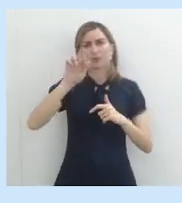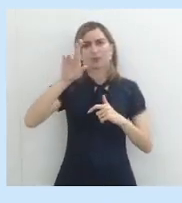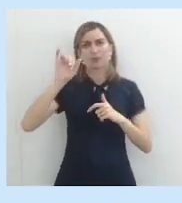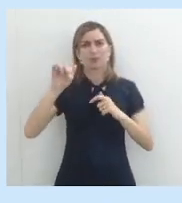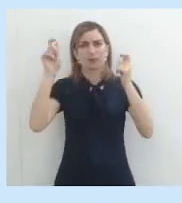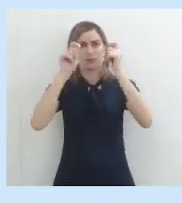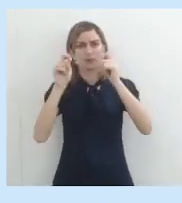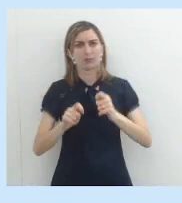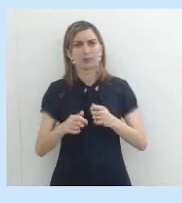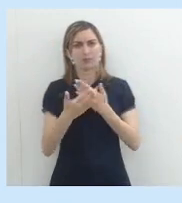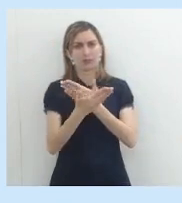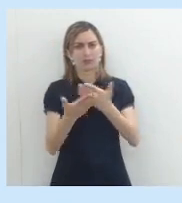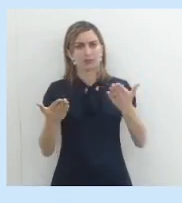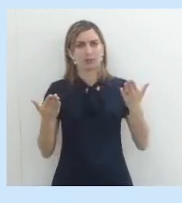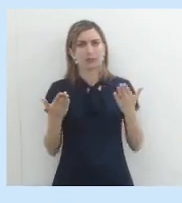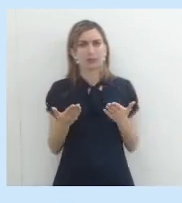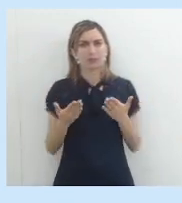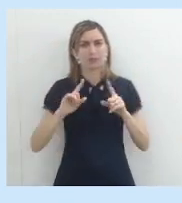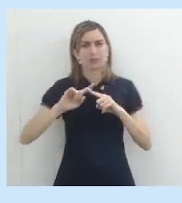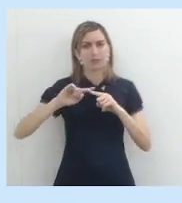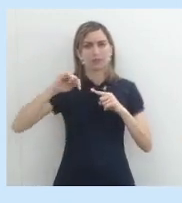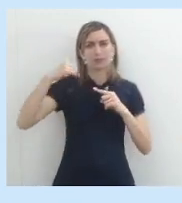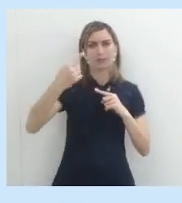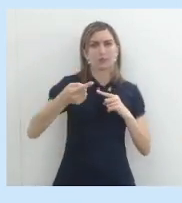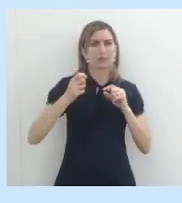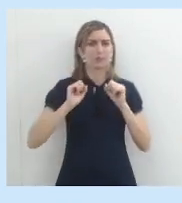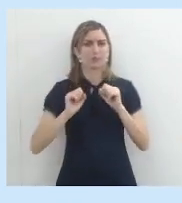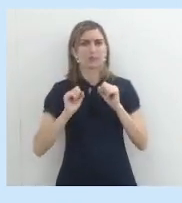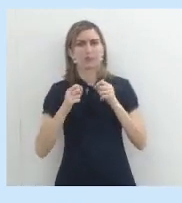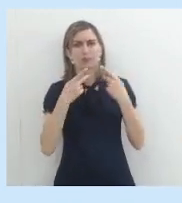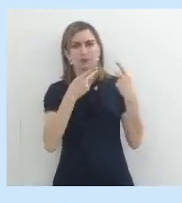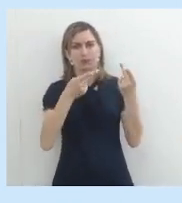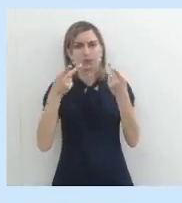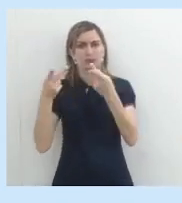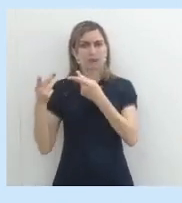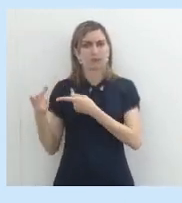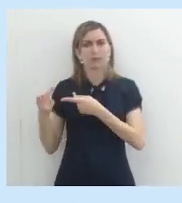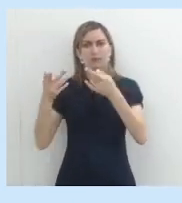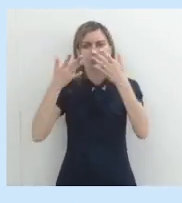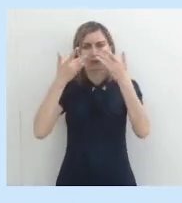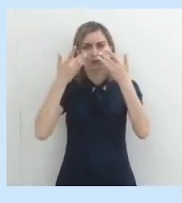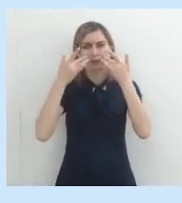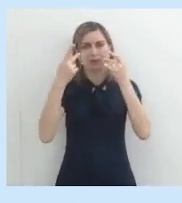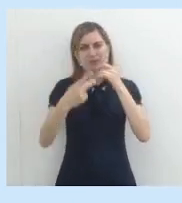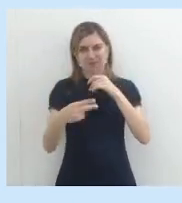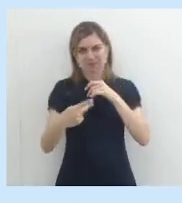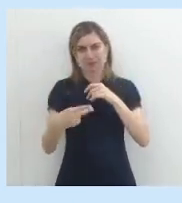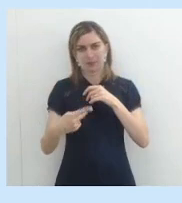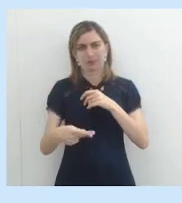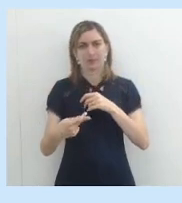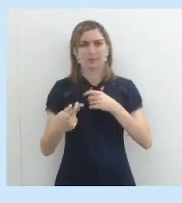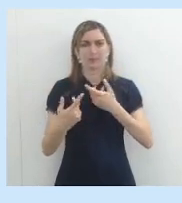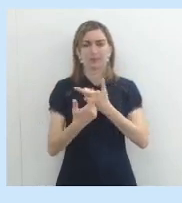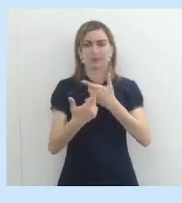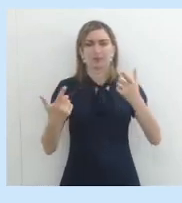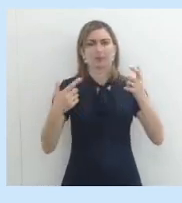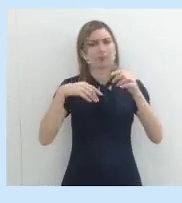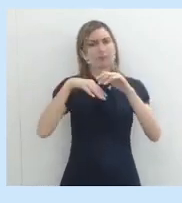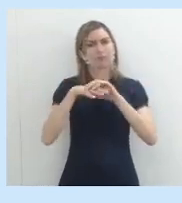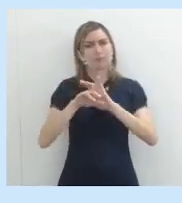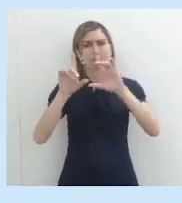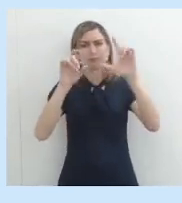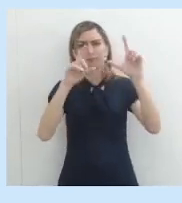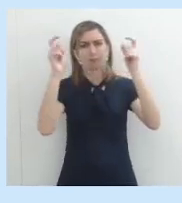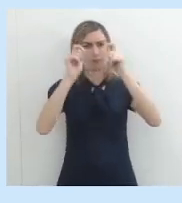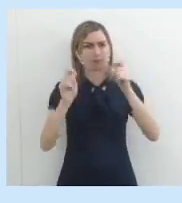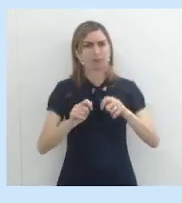né? Depois, vocês podem ir fazer visitas. Nós temos grandes museus aqui, né, com grandes acervos, né, o Museu do